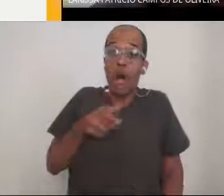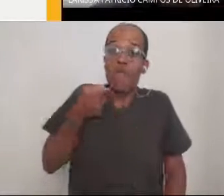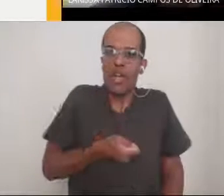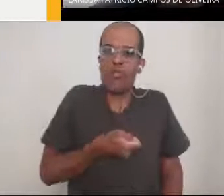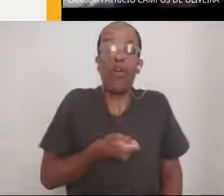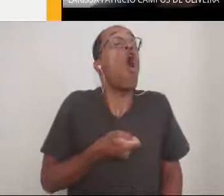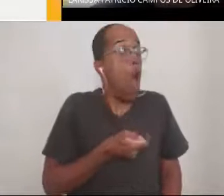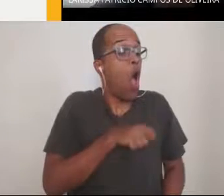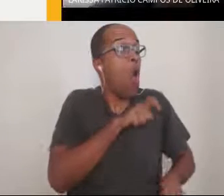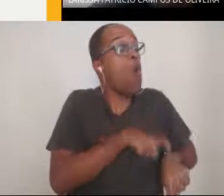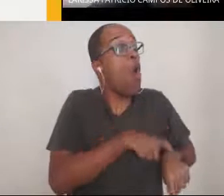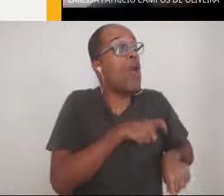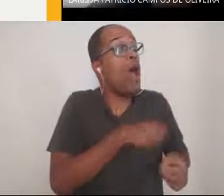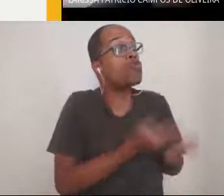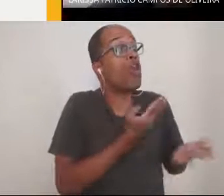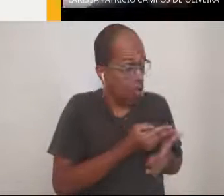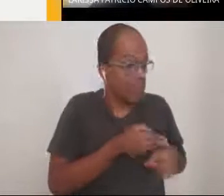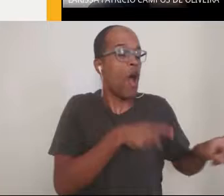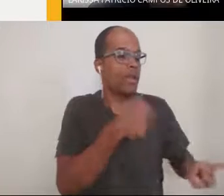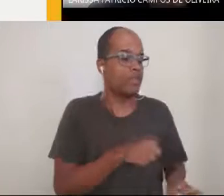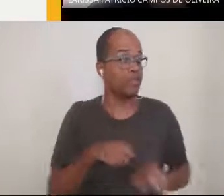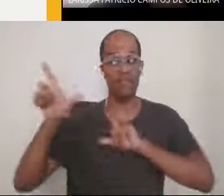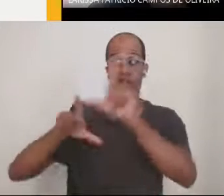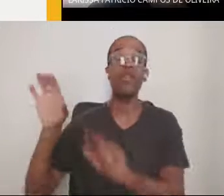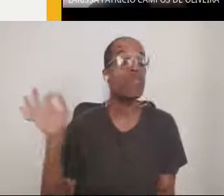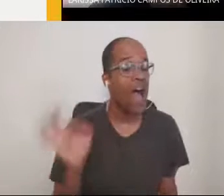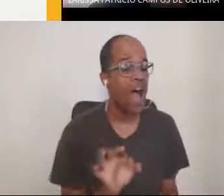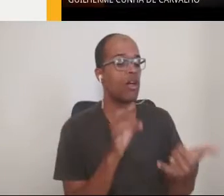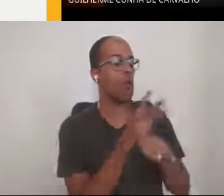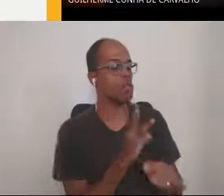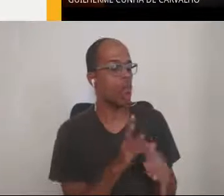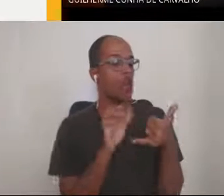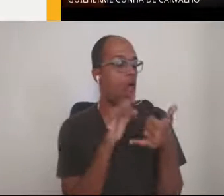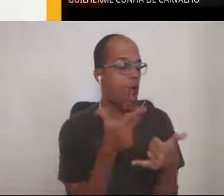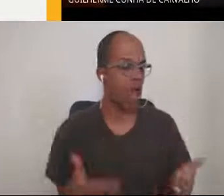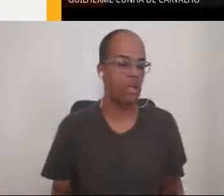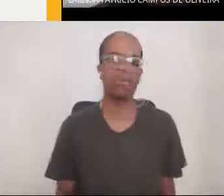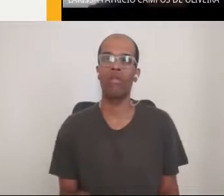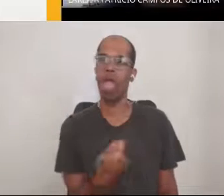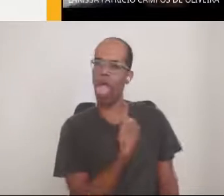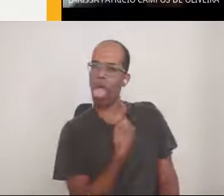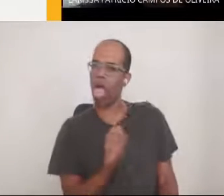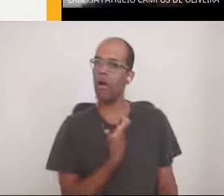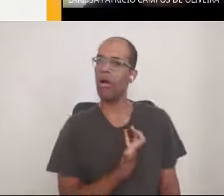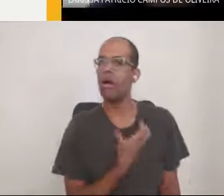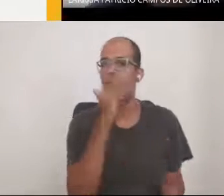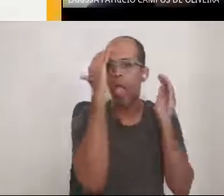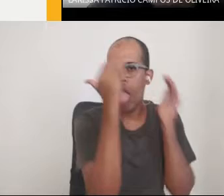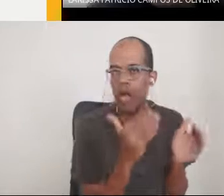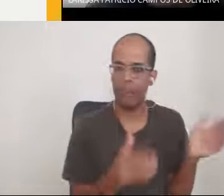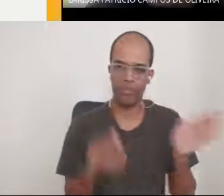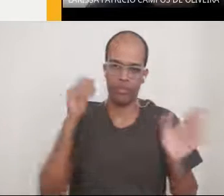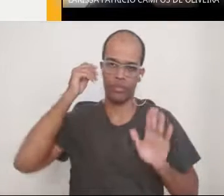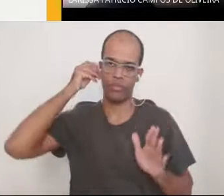falar: olha, essa é a rotina de estudos e é isso que você vai ter que seguir. E não se deixar vencer pelo cansaço. Isso, porque lógico que no início